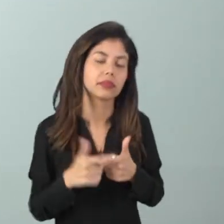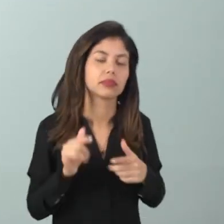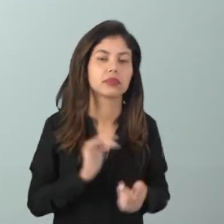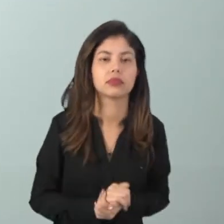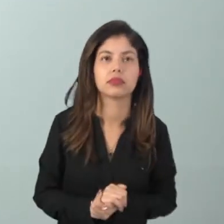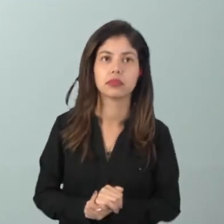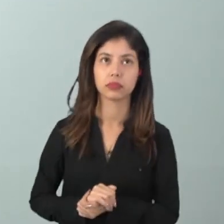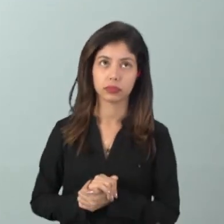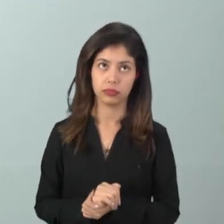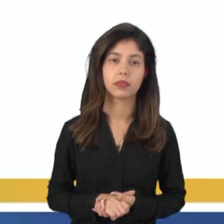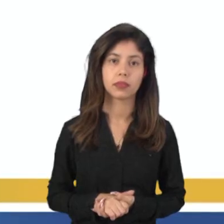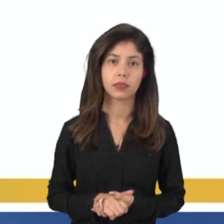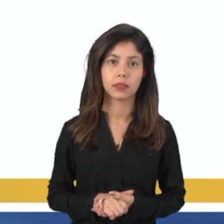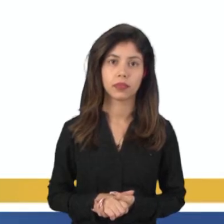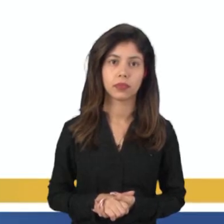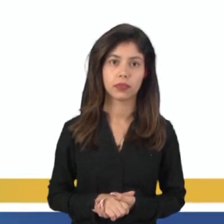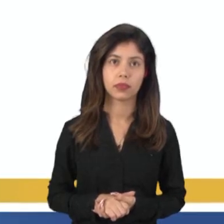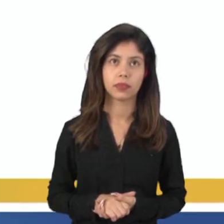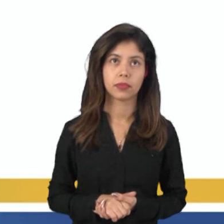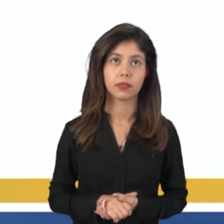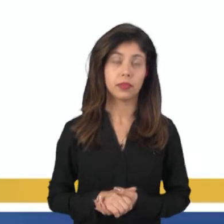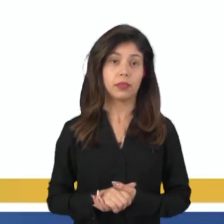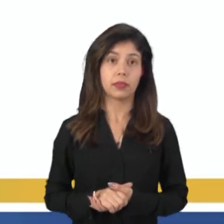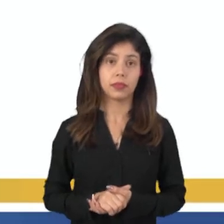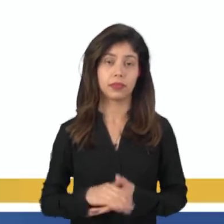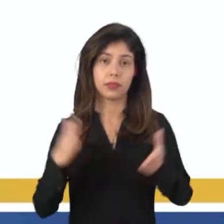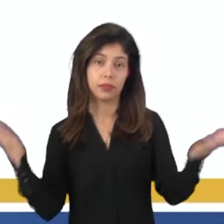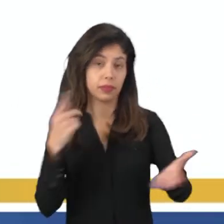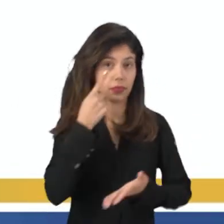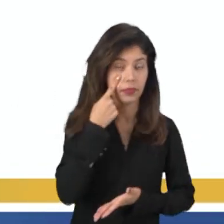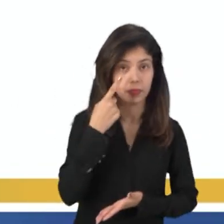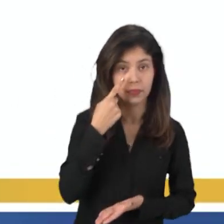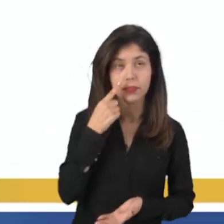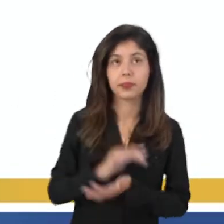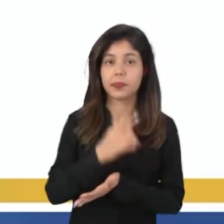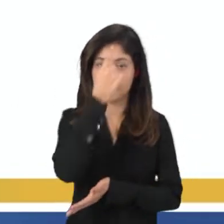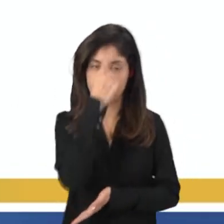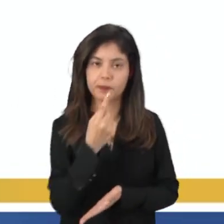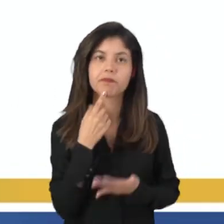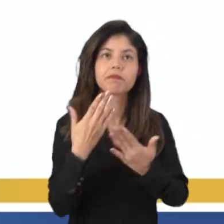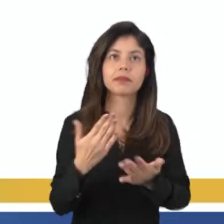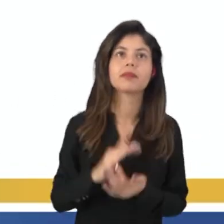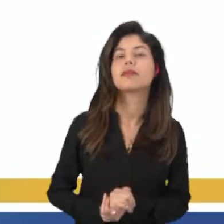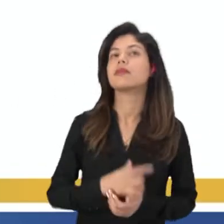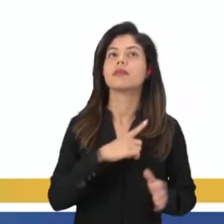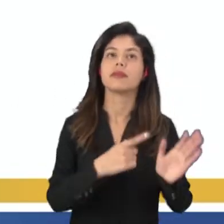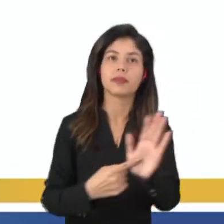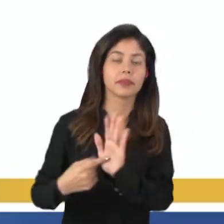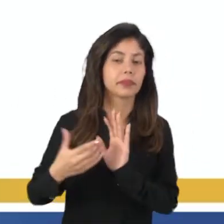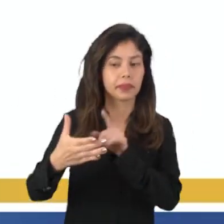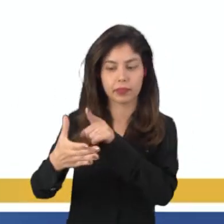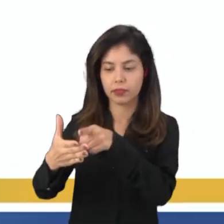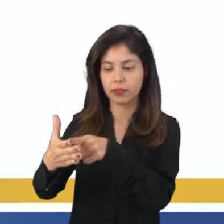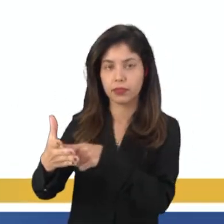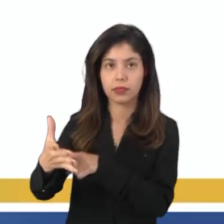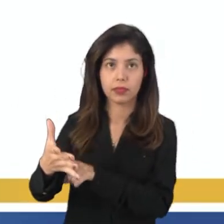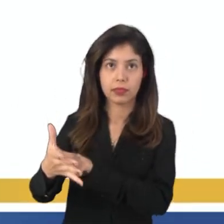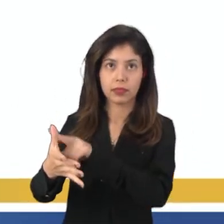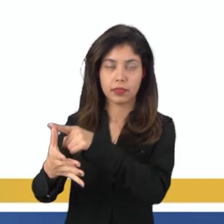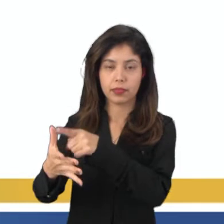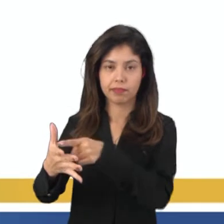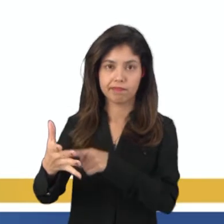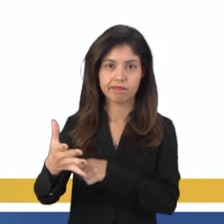de torcicolo de SMS. Olha só essa imagem que está na tela. Está vendo aí que a mão está com